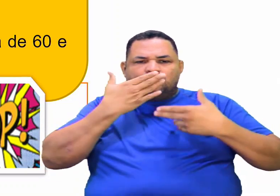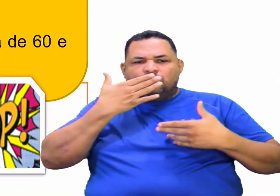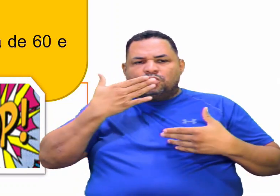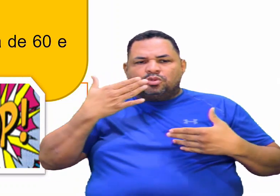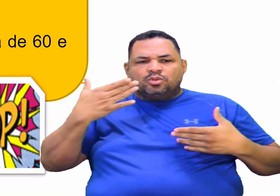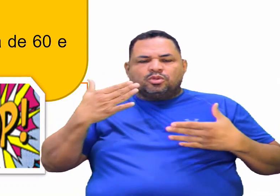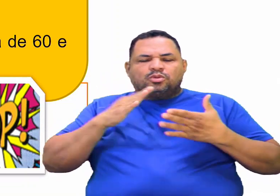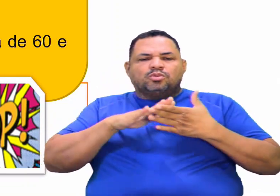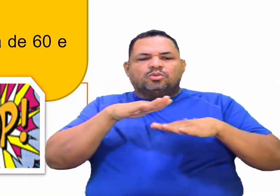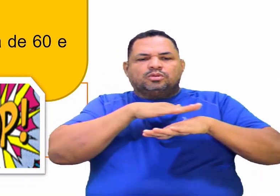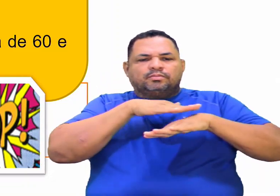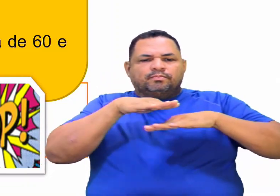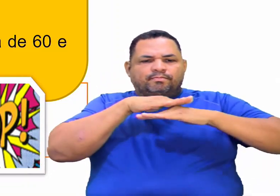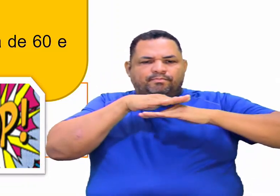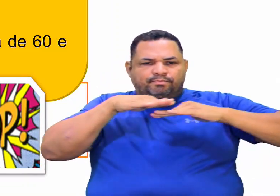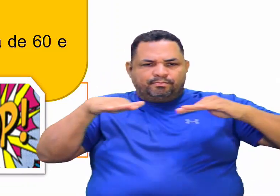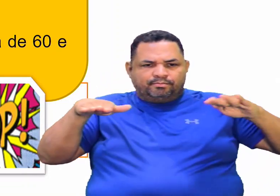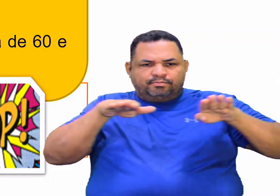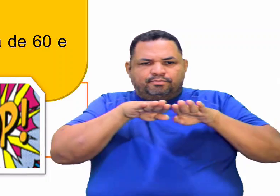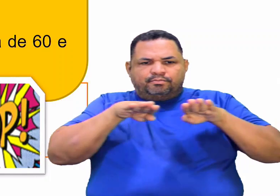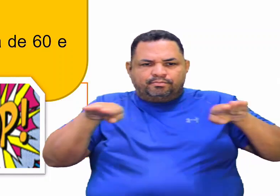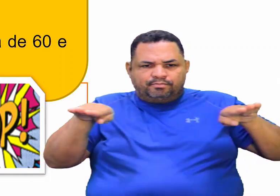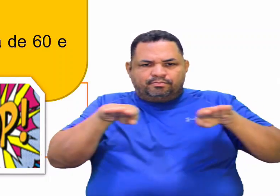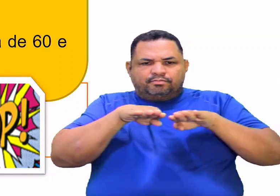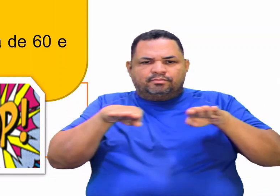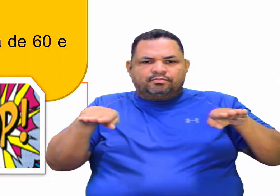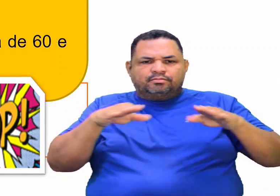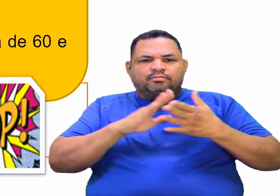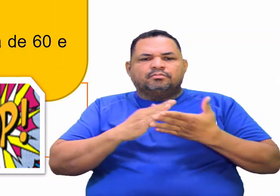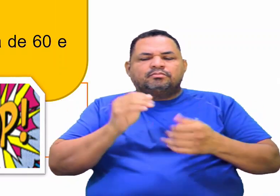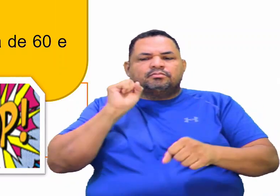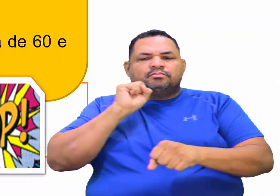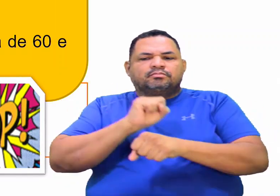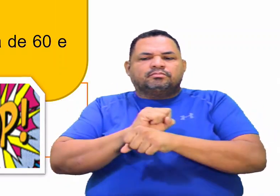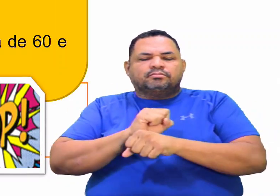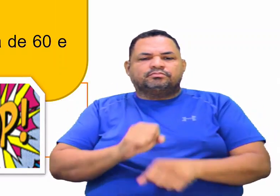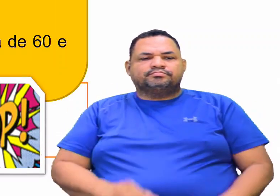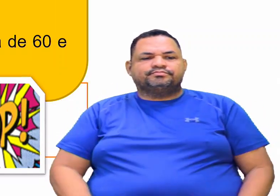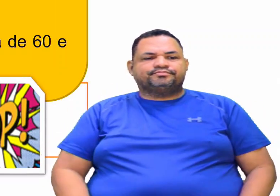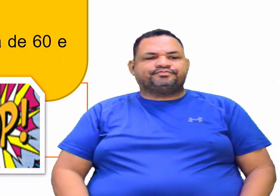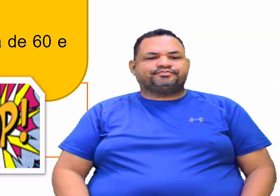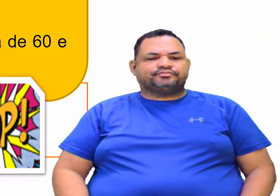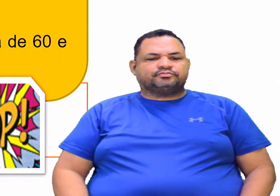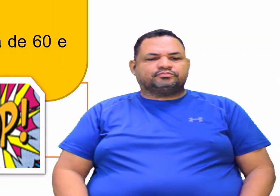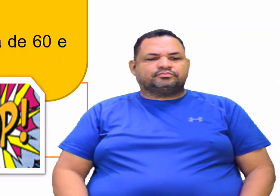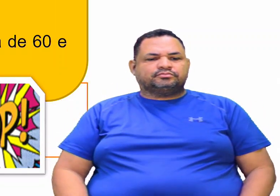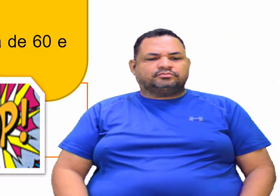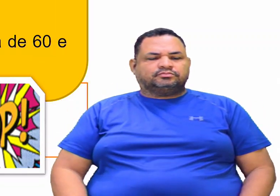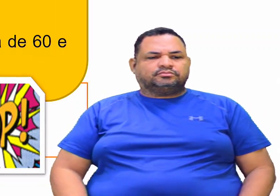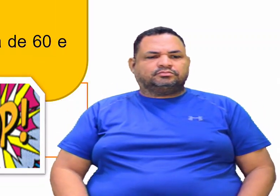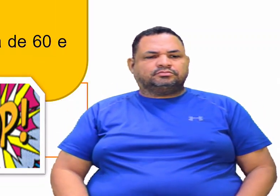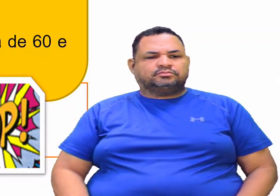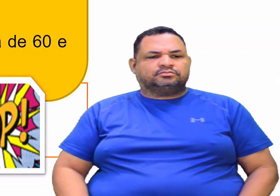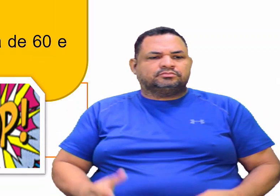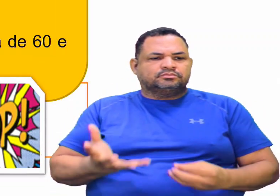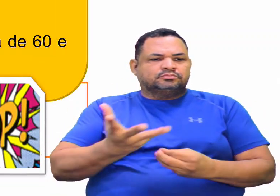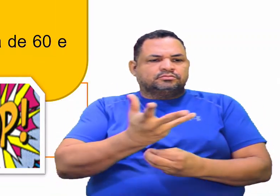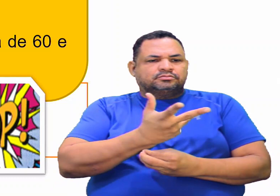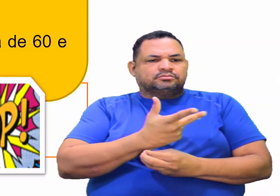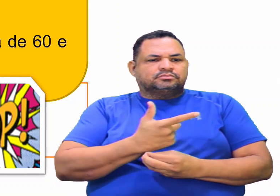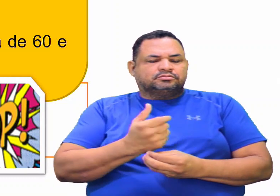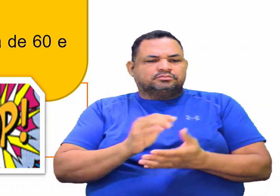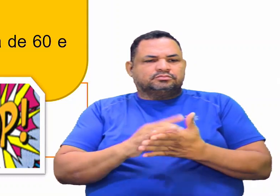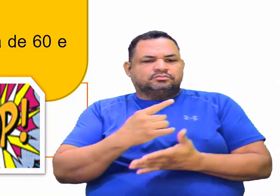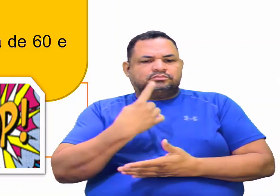linhas e cores planas e estáticas. Então, é uma arte aí, ó,